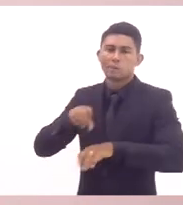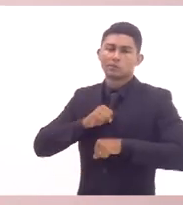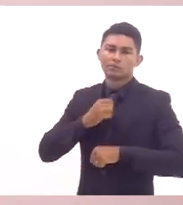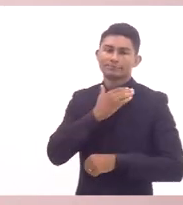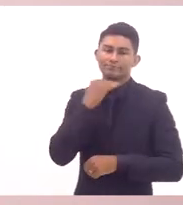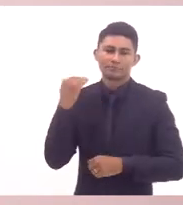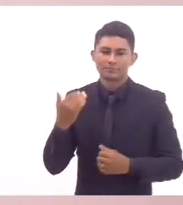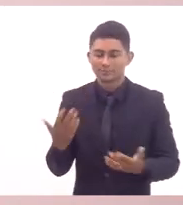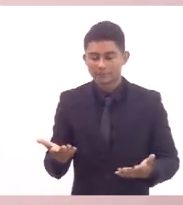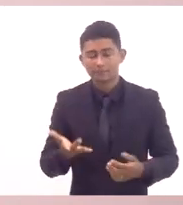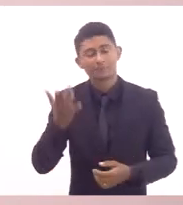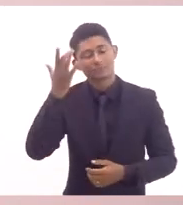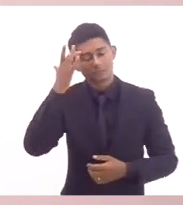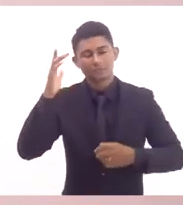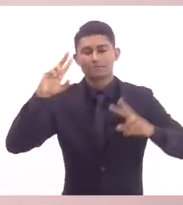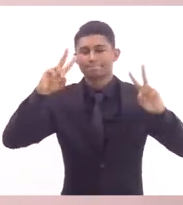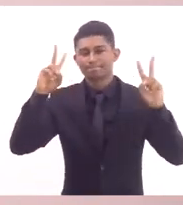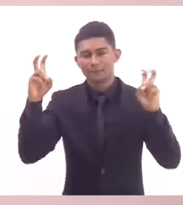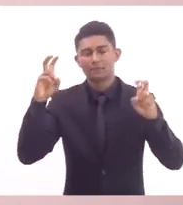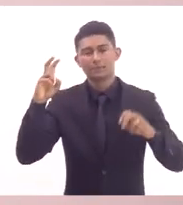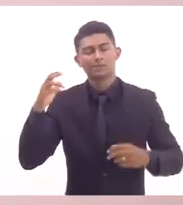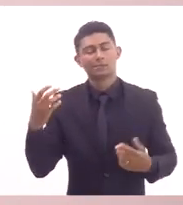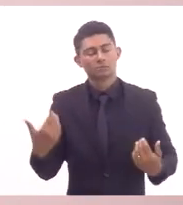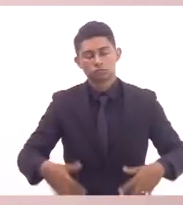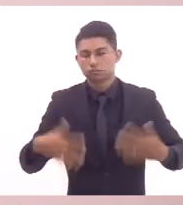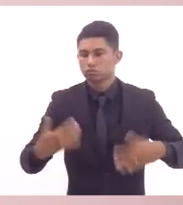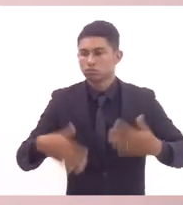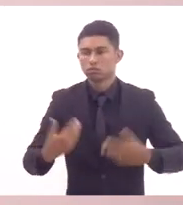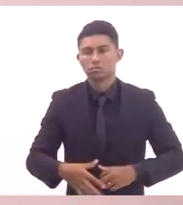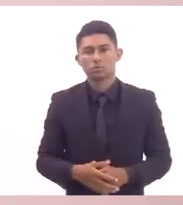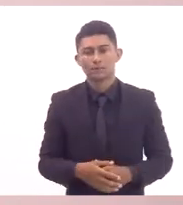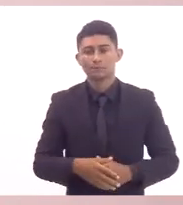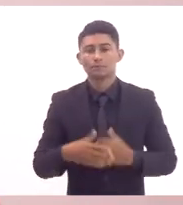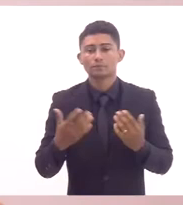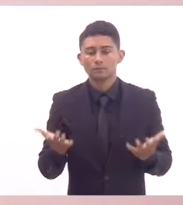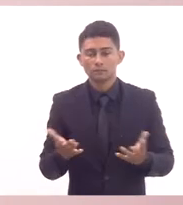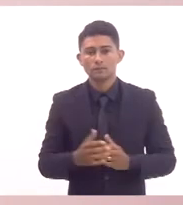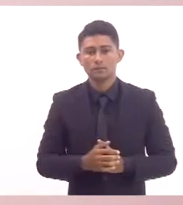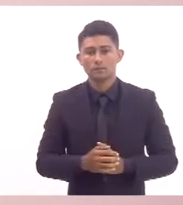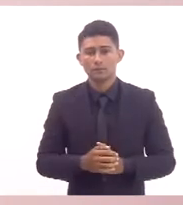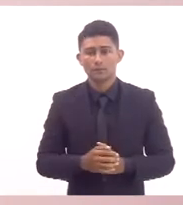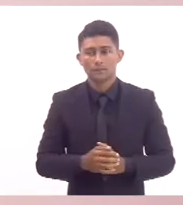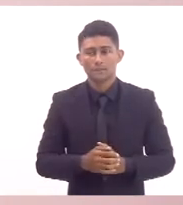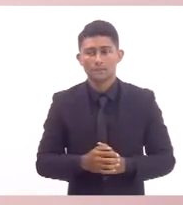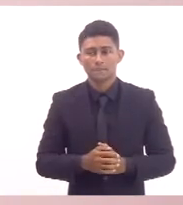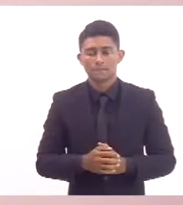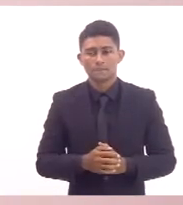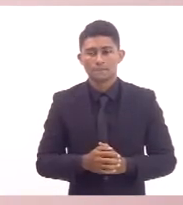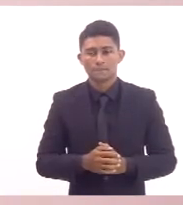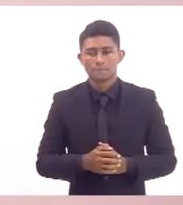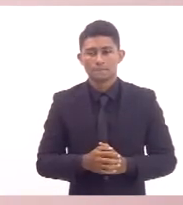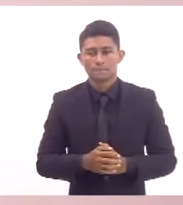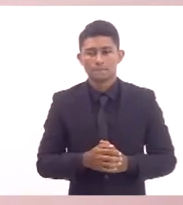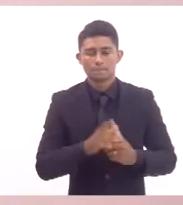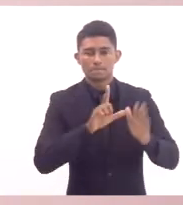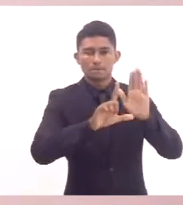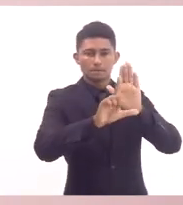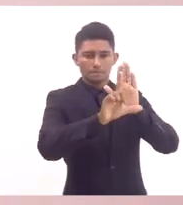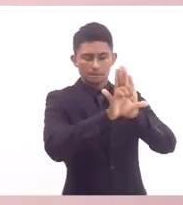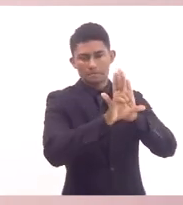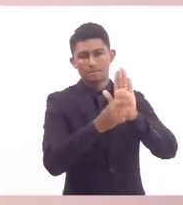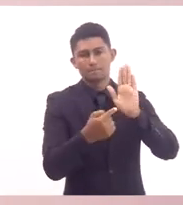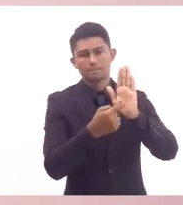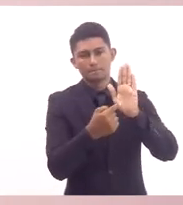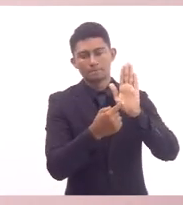acho que estão assunto bem bem grave com ele como que diz respeito à a lei